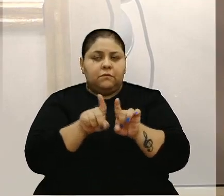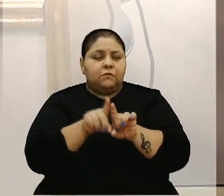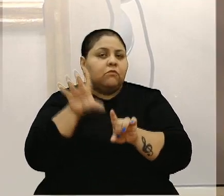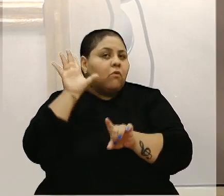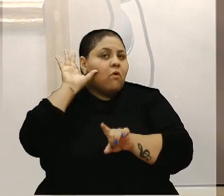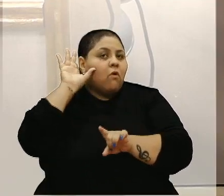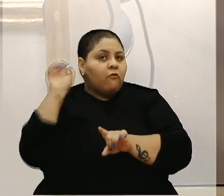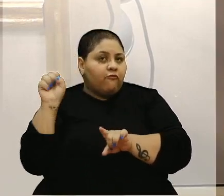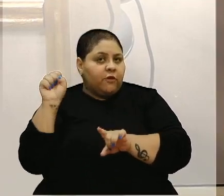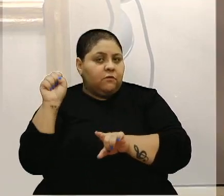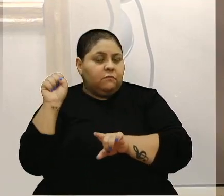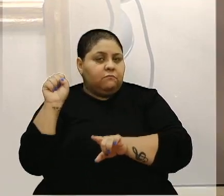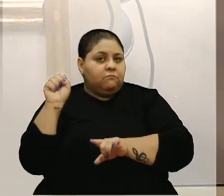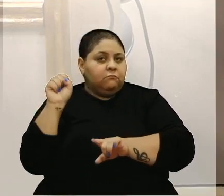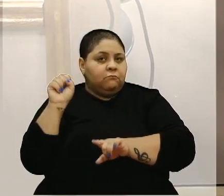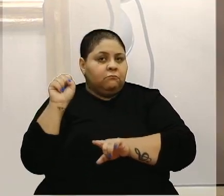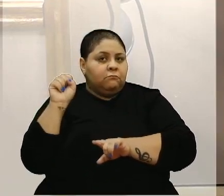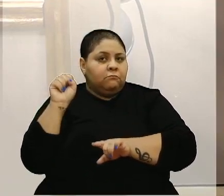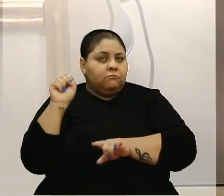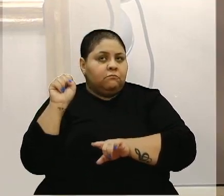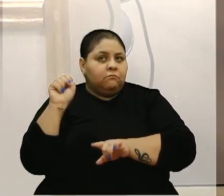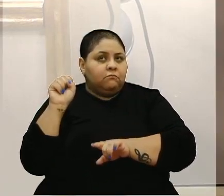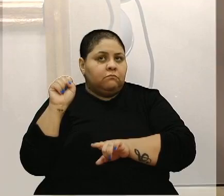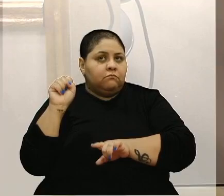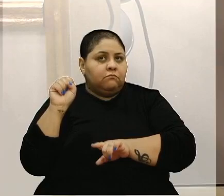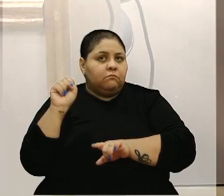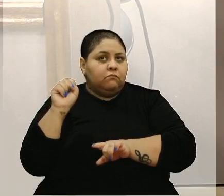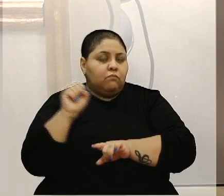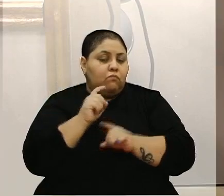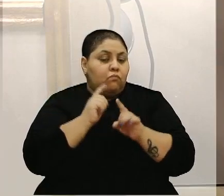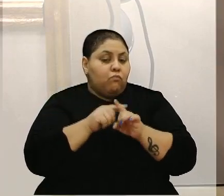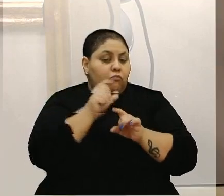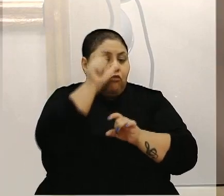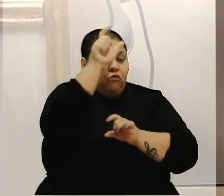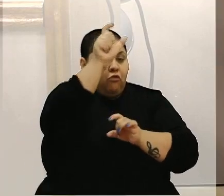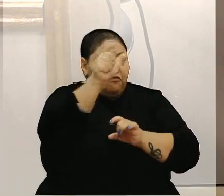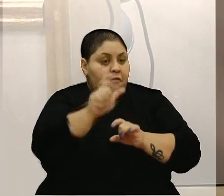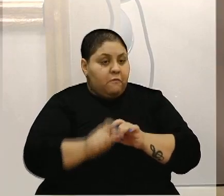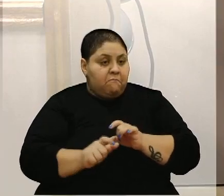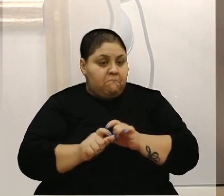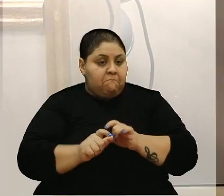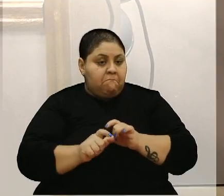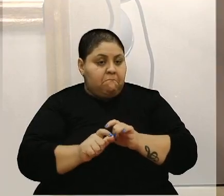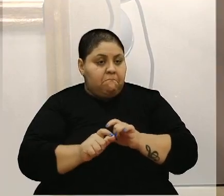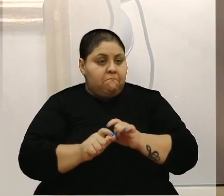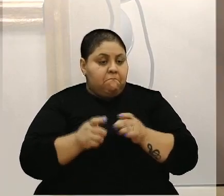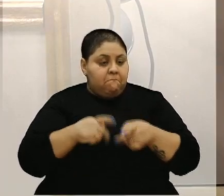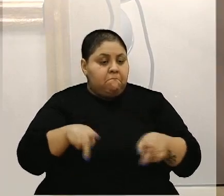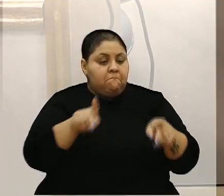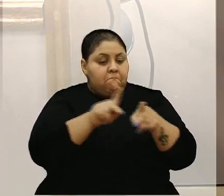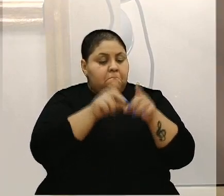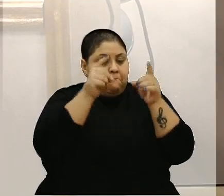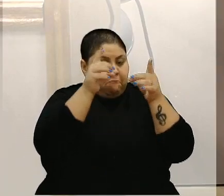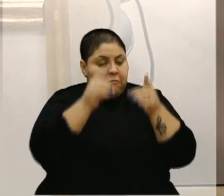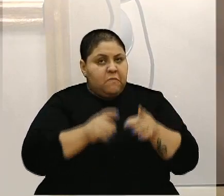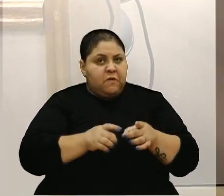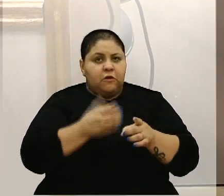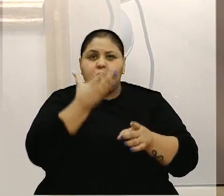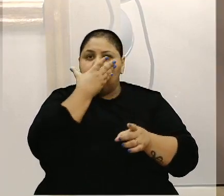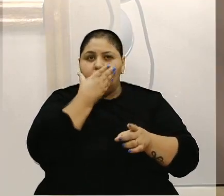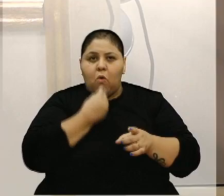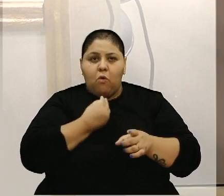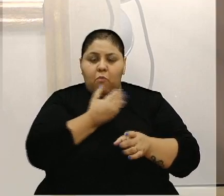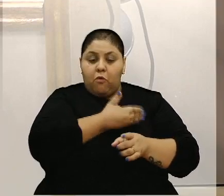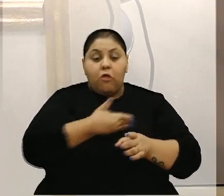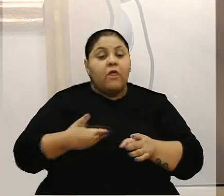sua fala. Porque o ser humano e o homem público, especialmente o homem público,